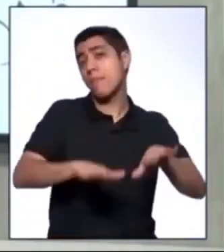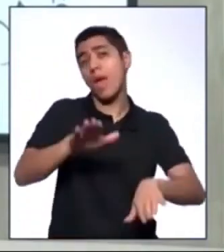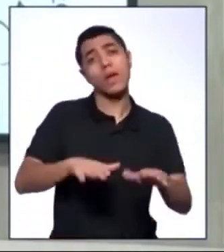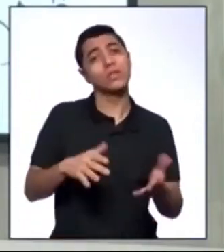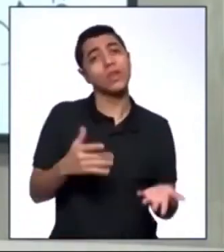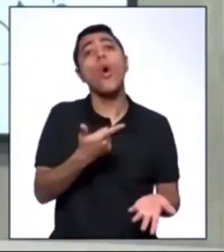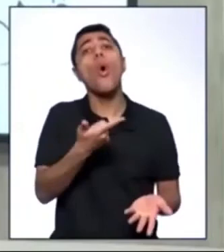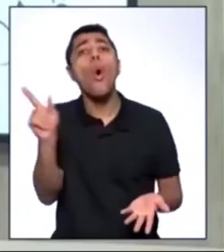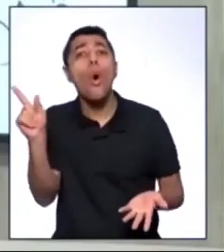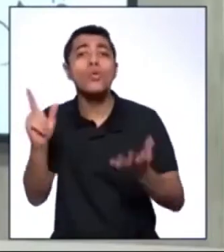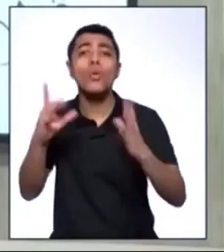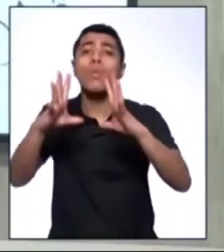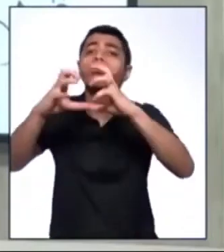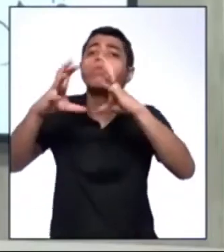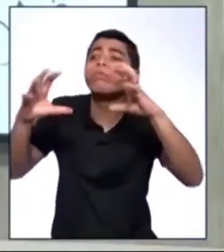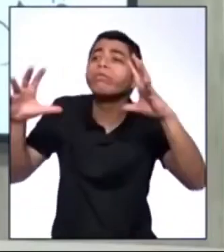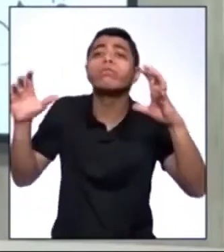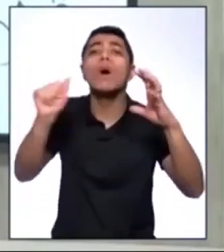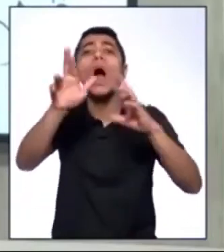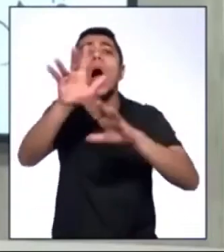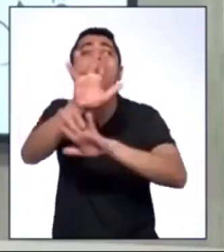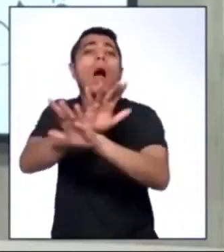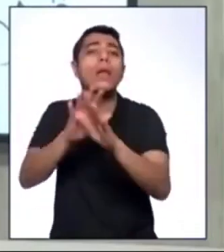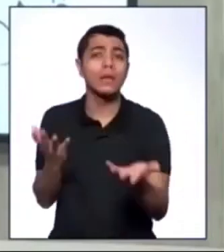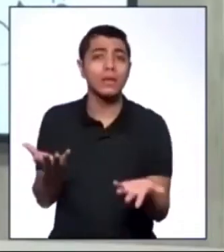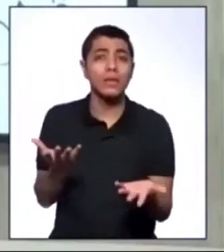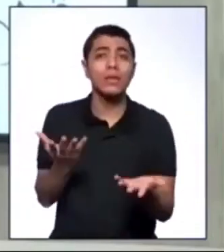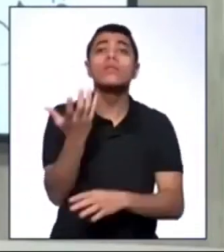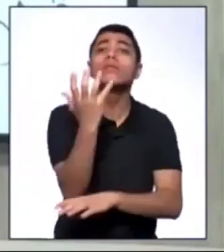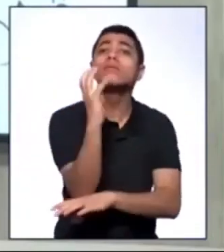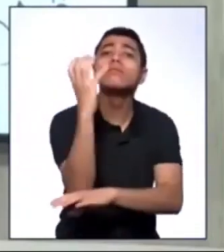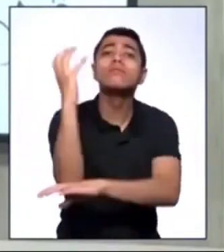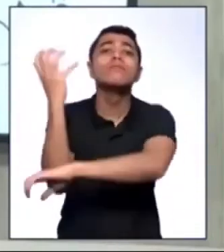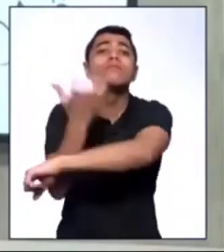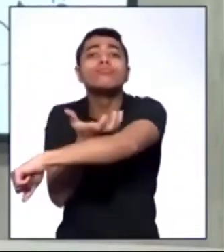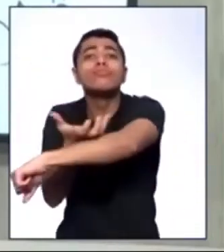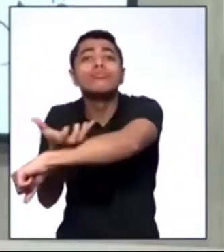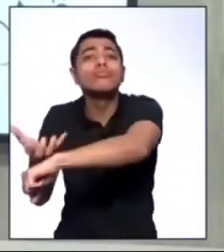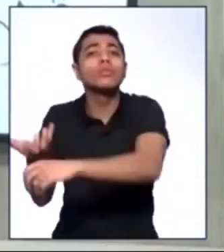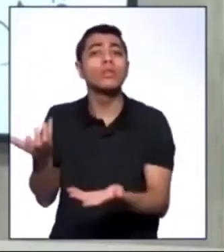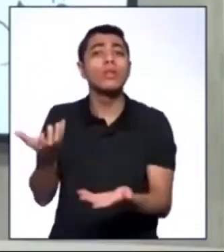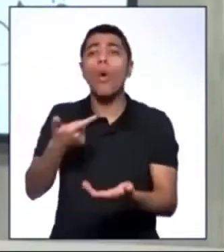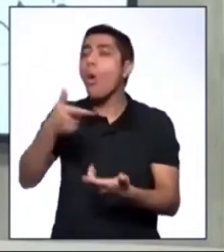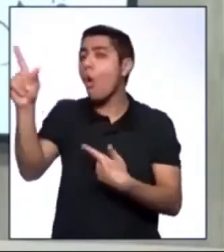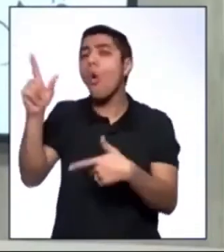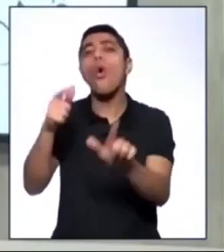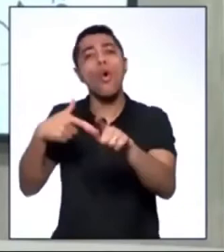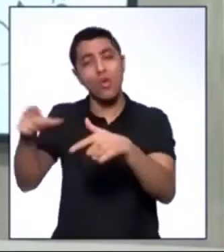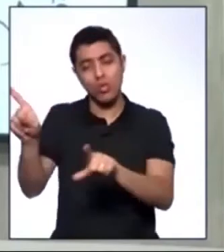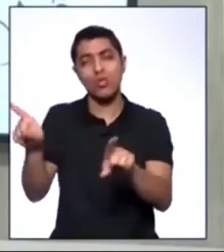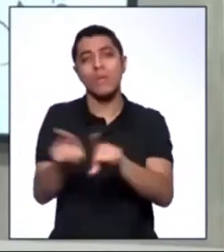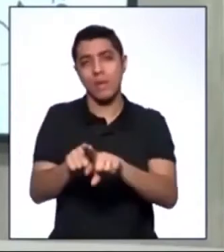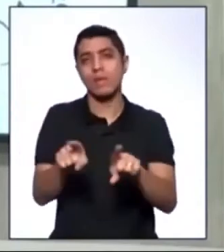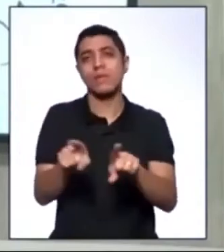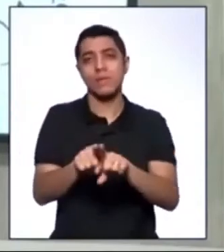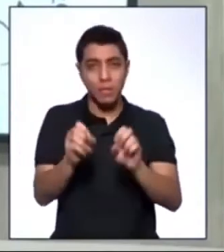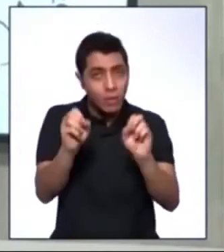outros elementos nos ajudam a entender a umidade relativa do ar. Beleza? Outras perguntas, galera?